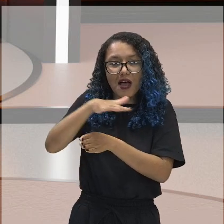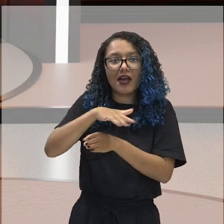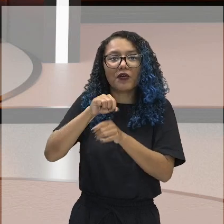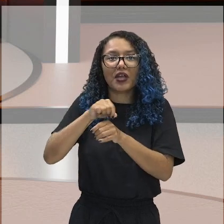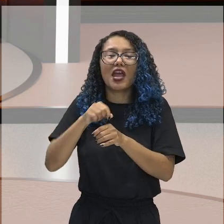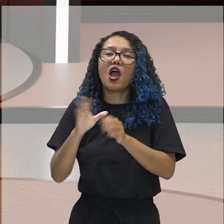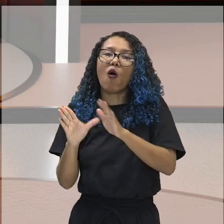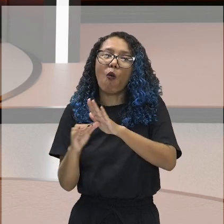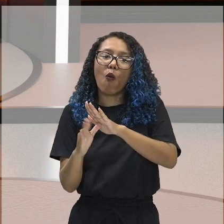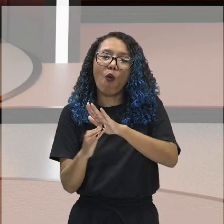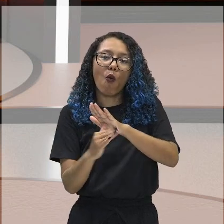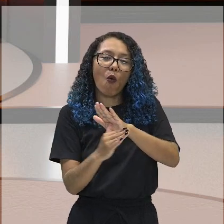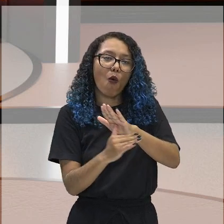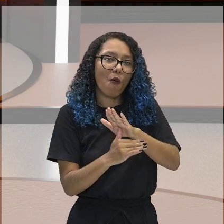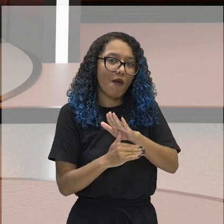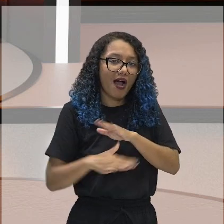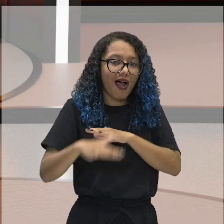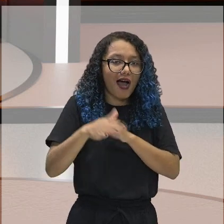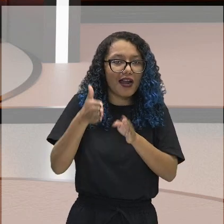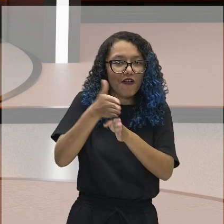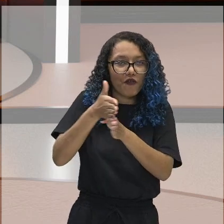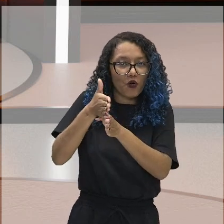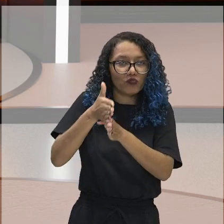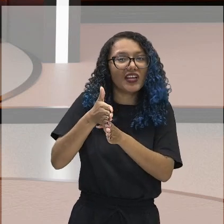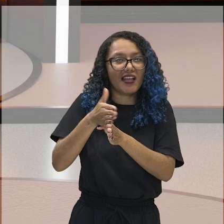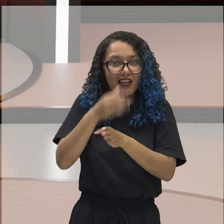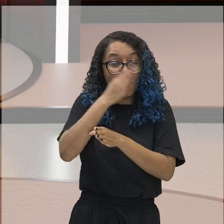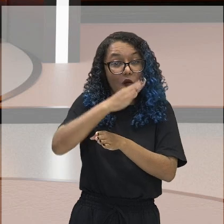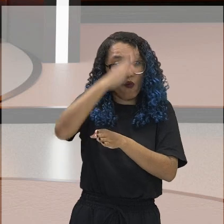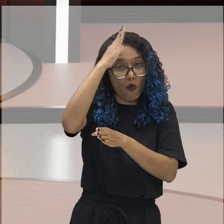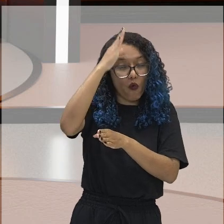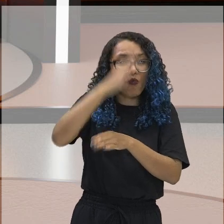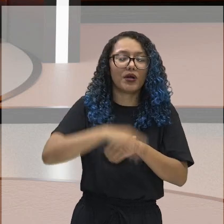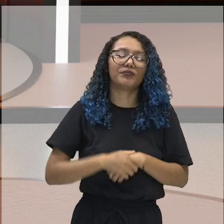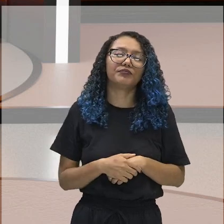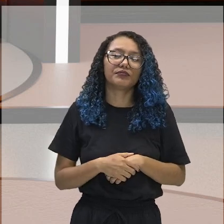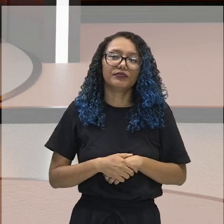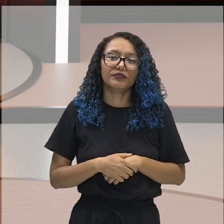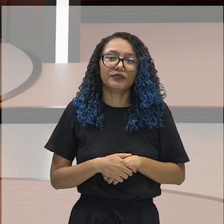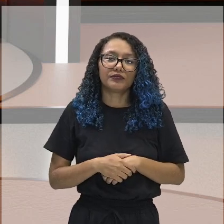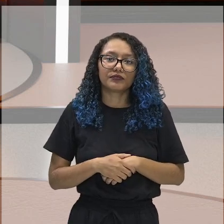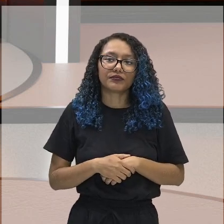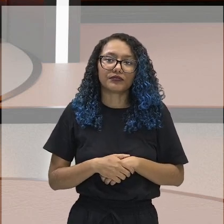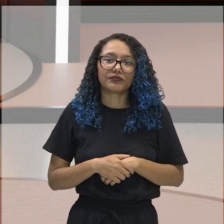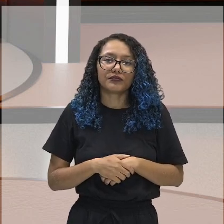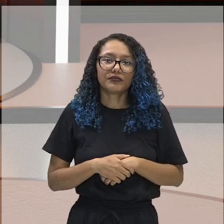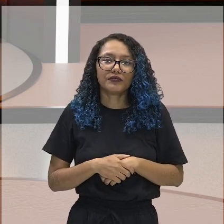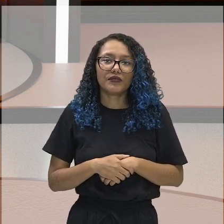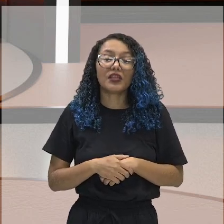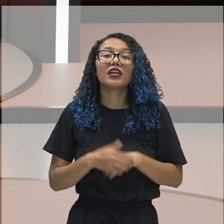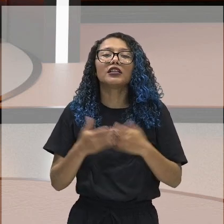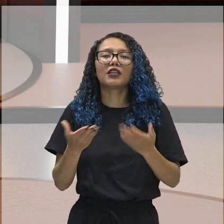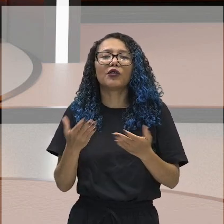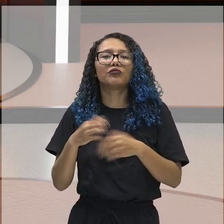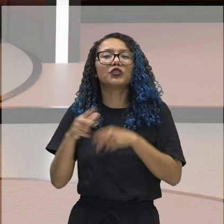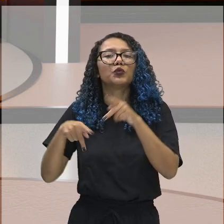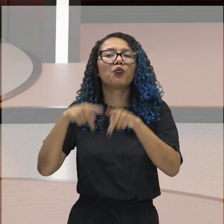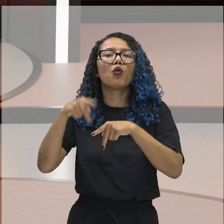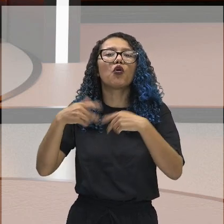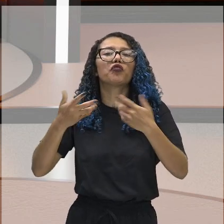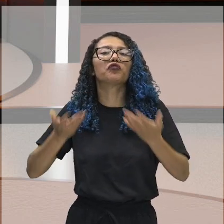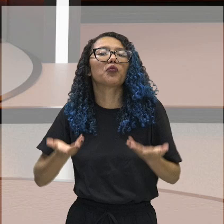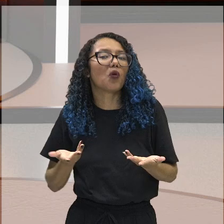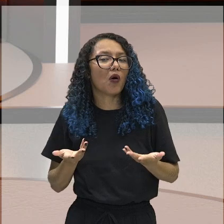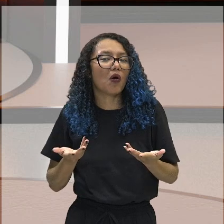áreas fronteiriças, tá? Professora, quem são então aí, né, esses vizinhos que estão começando aí